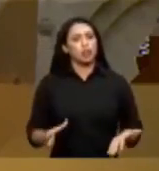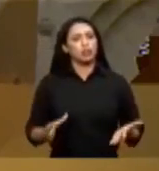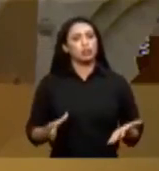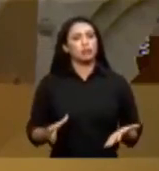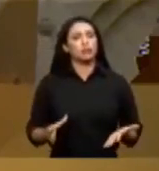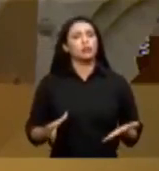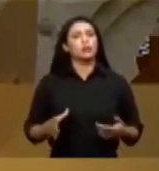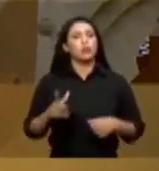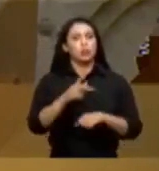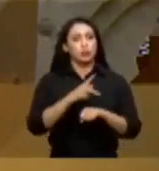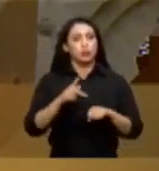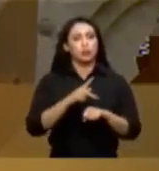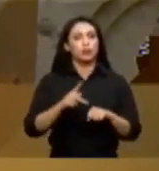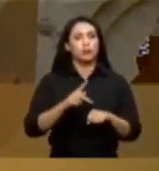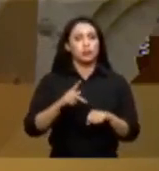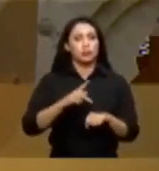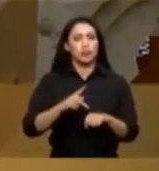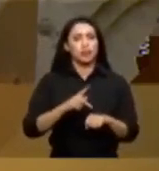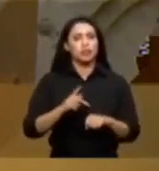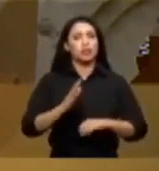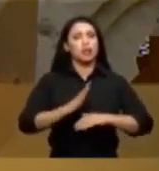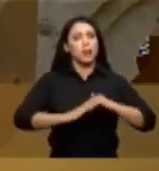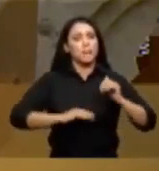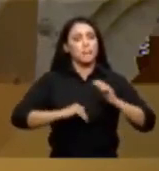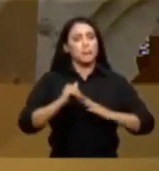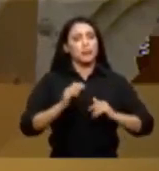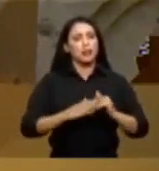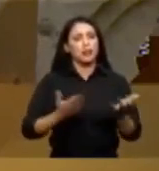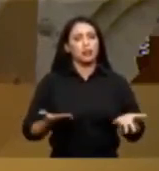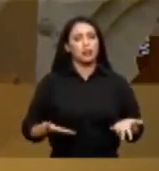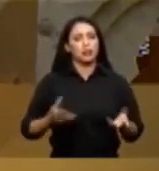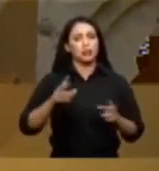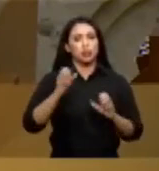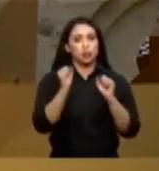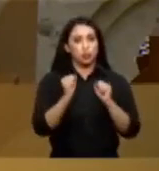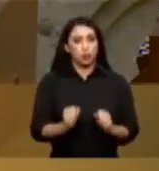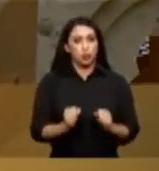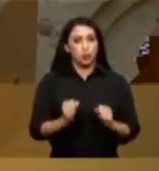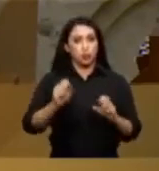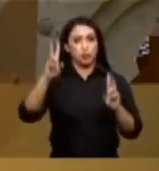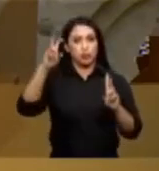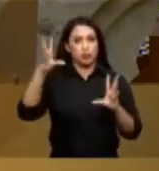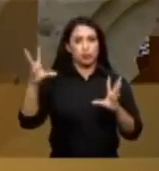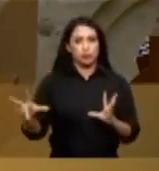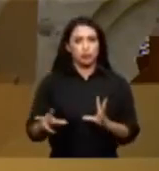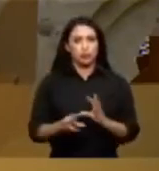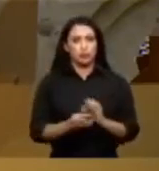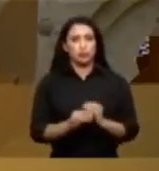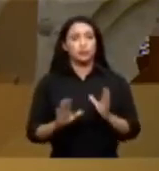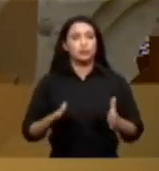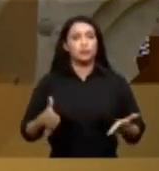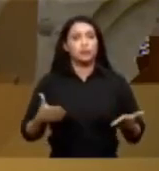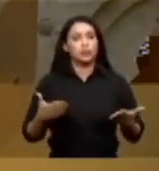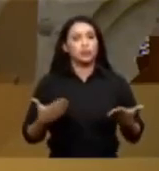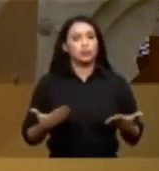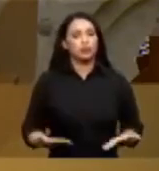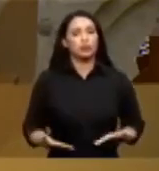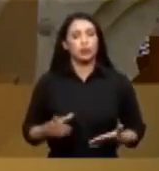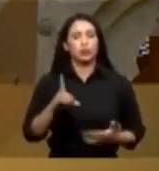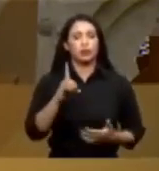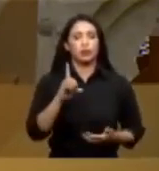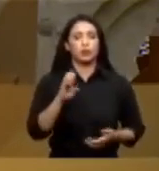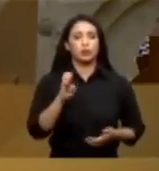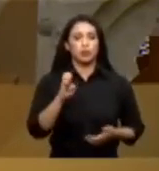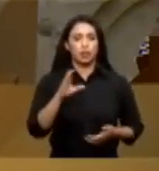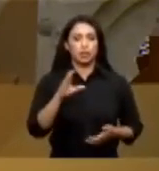uma promessa frustrada pela prática autoritária do poder. Fecho aspas. Por isso, o decano desta Corte